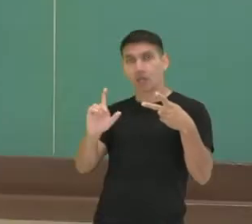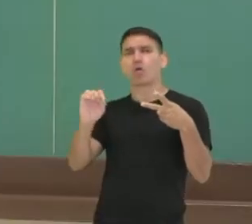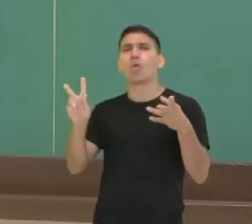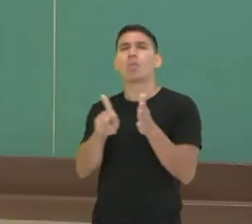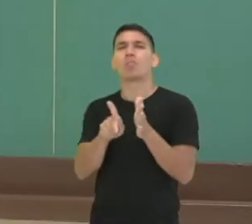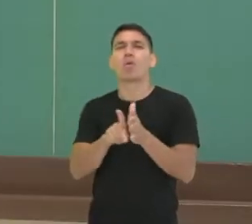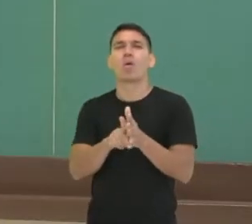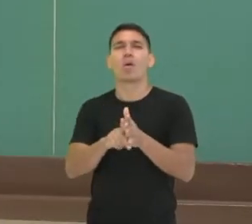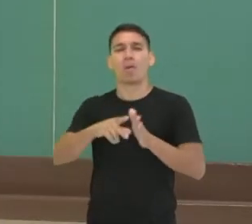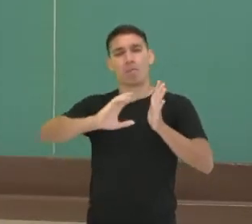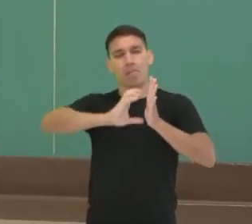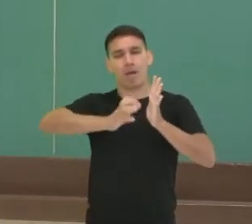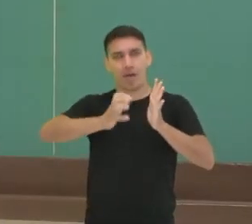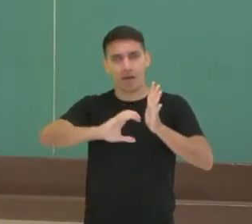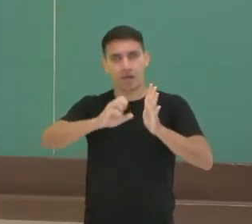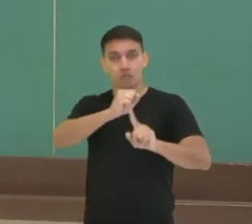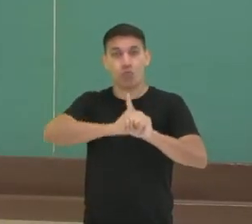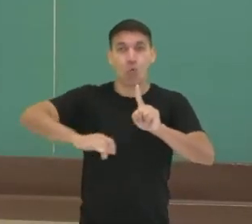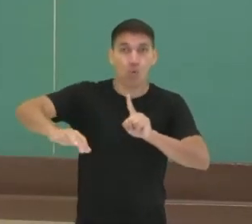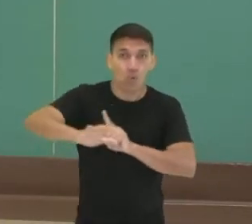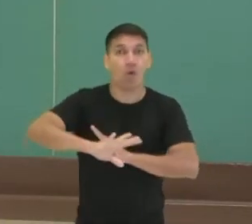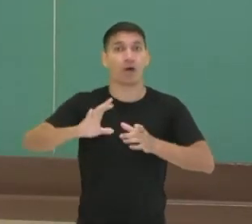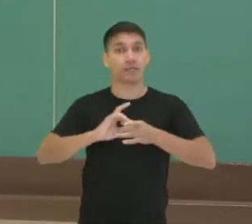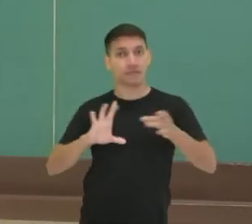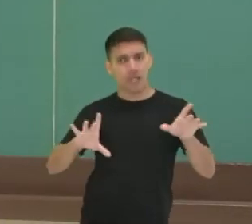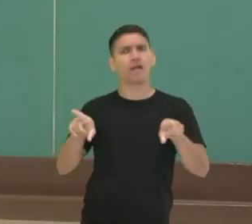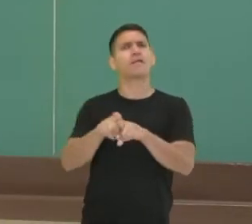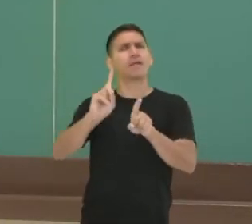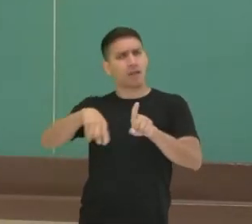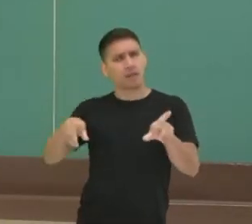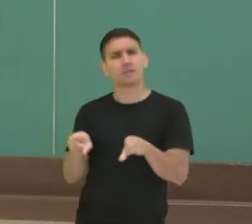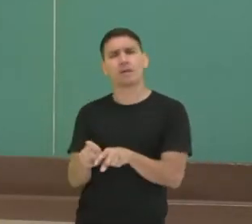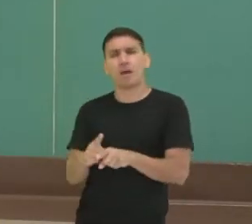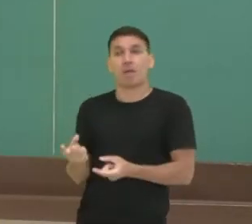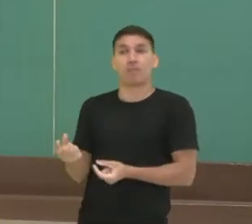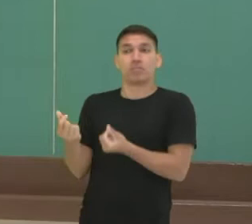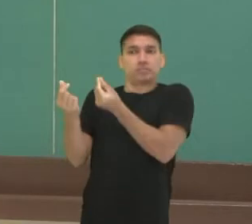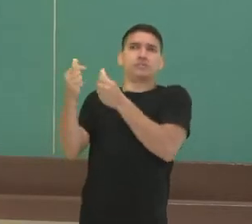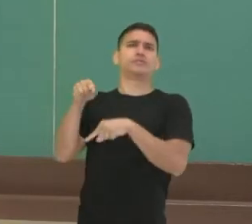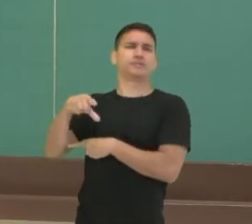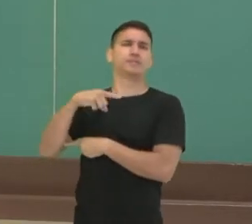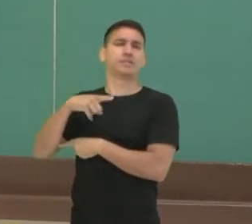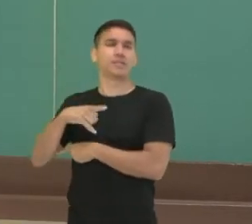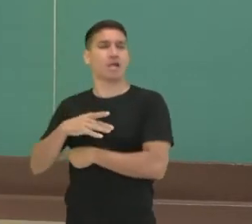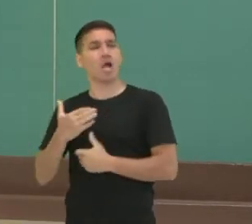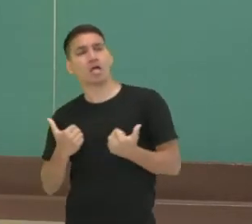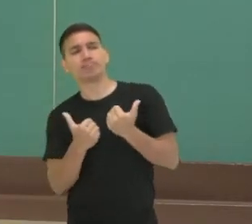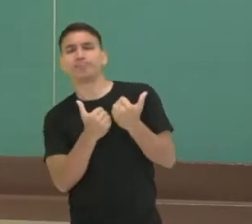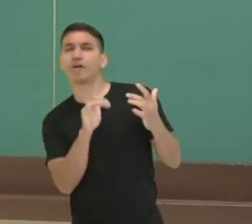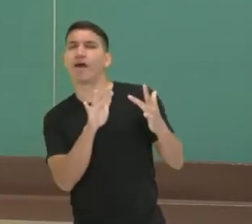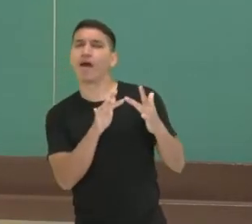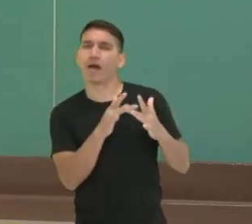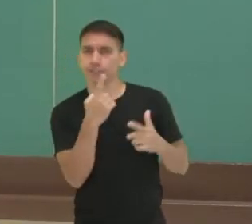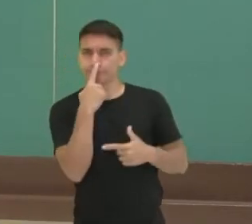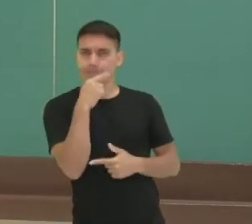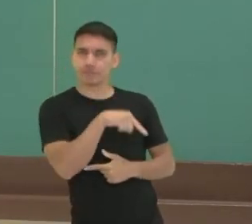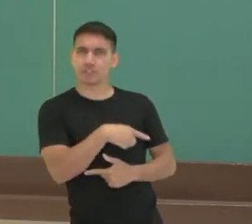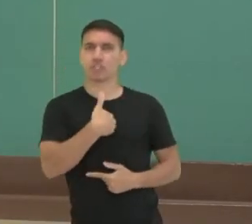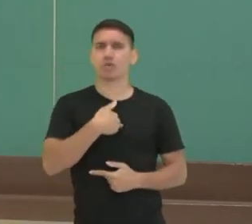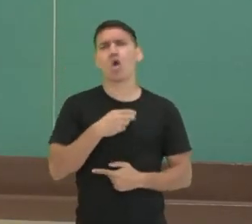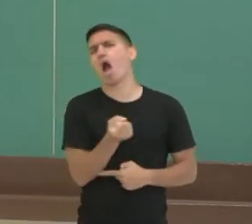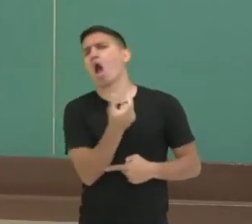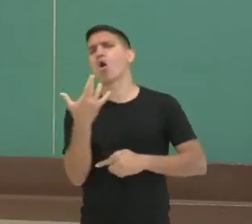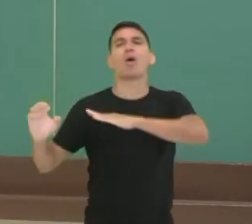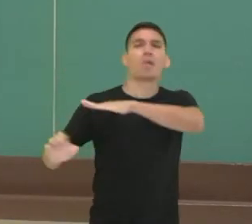Democrático. Esse aí reuniu uma elite que também gostava do Getúlio Vargas. Então você vai ter aqui, quem seria essa elite? Alguns